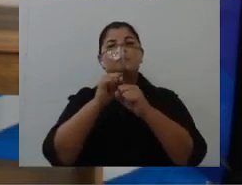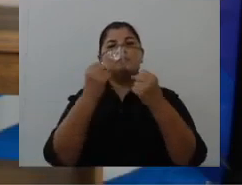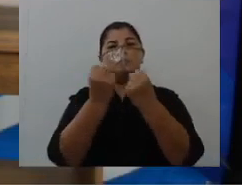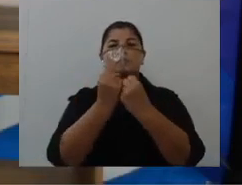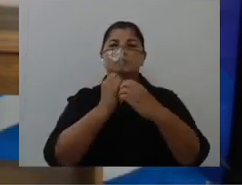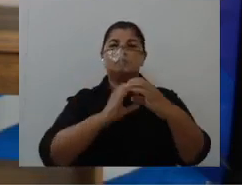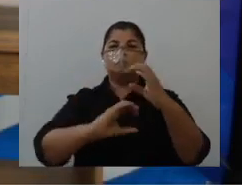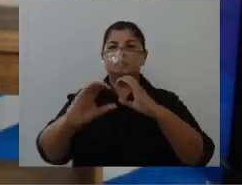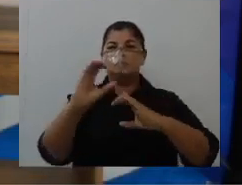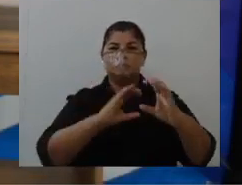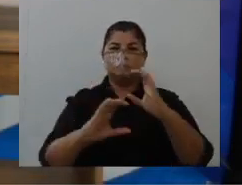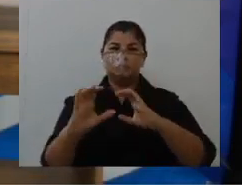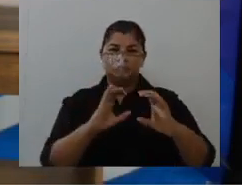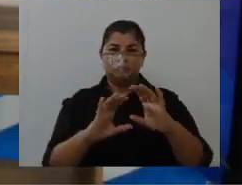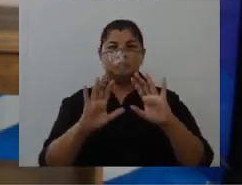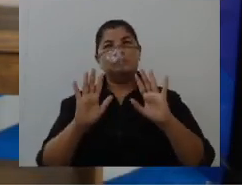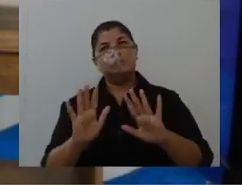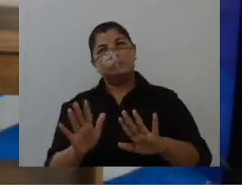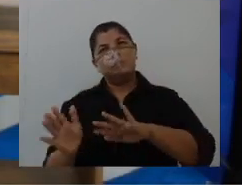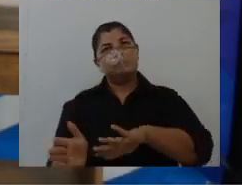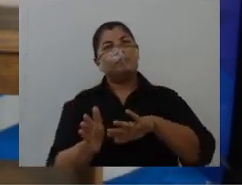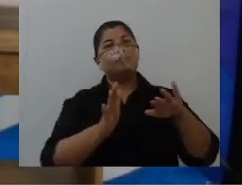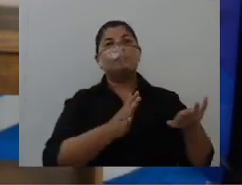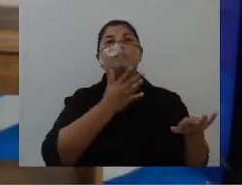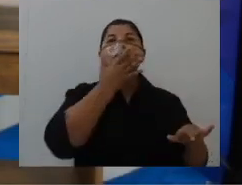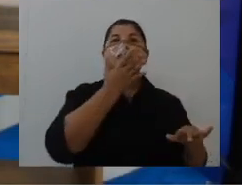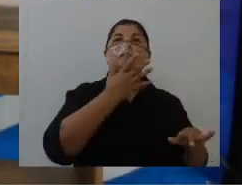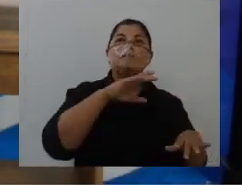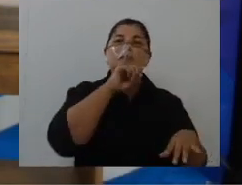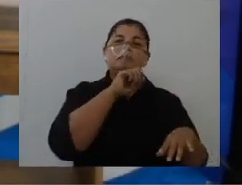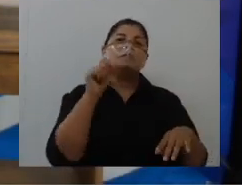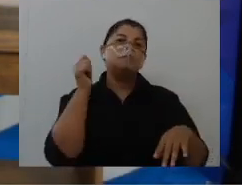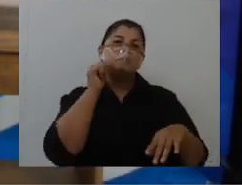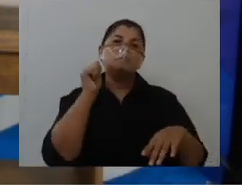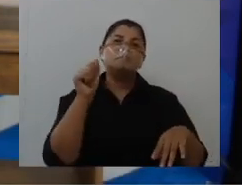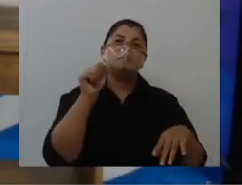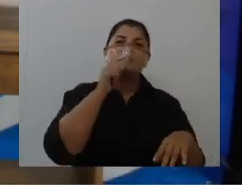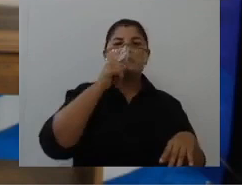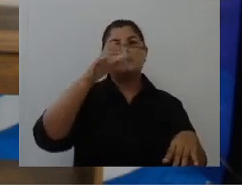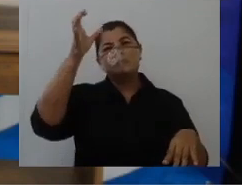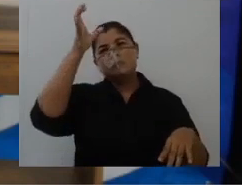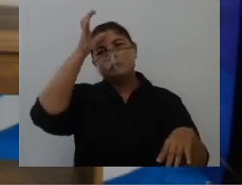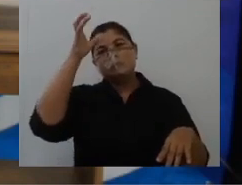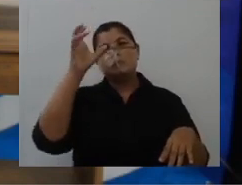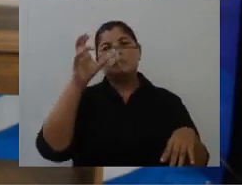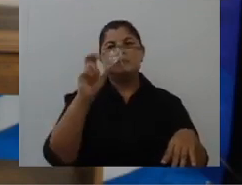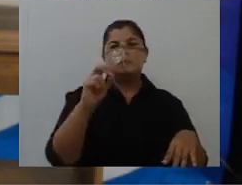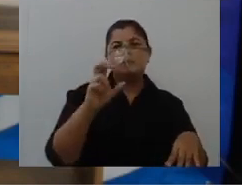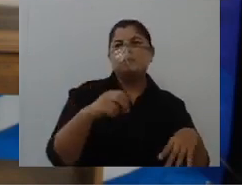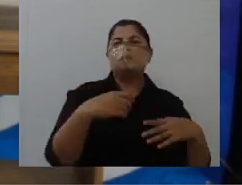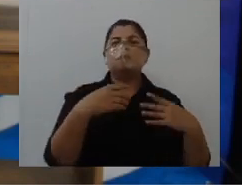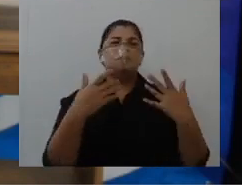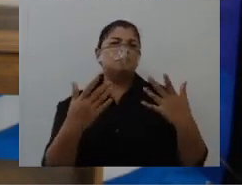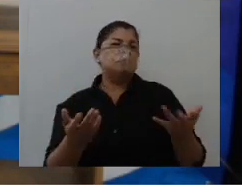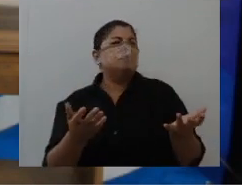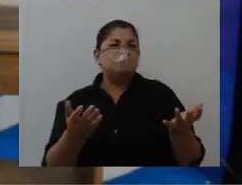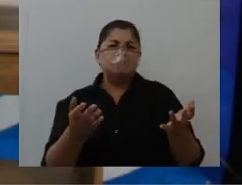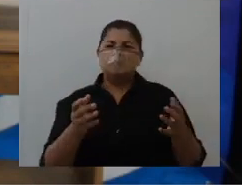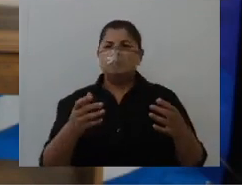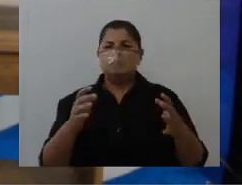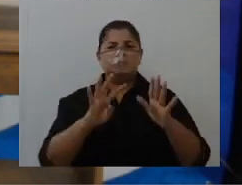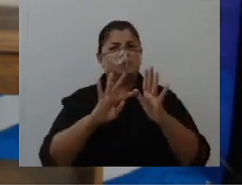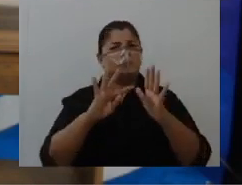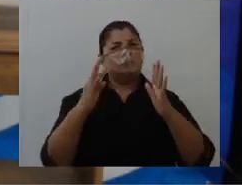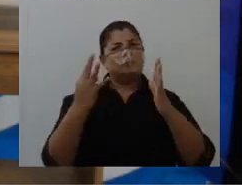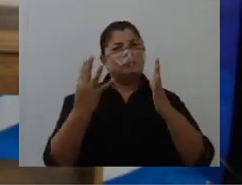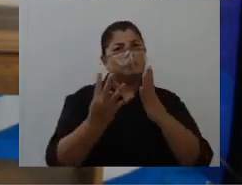exemplo, nossos pais, nossas mães, né, papai, mamãe, titio, titia, vovô, vovó, todo mundo, né? Nessa época de